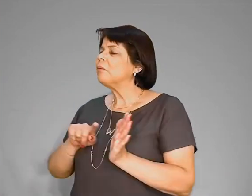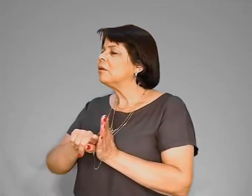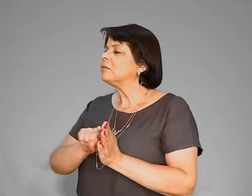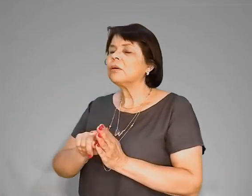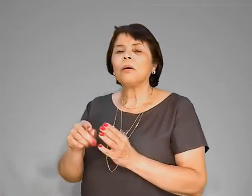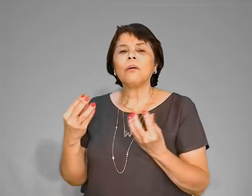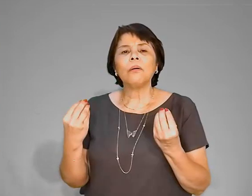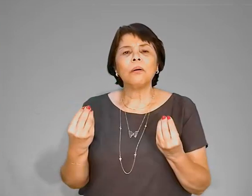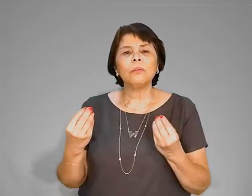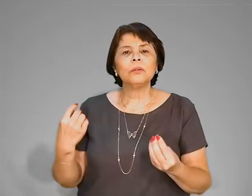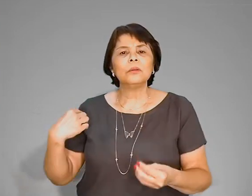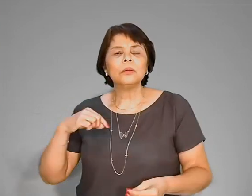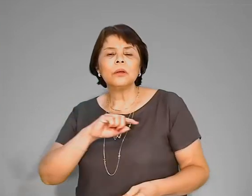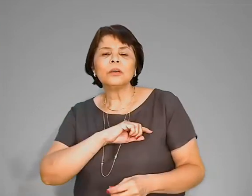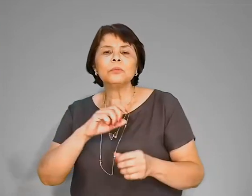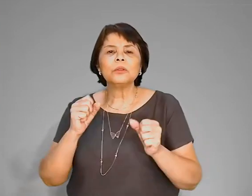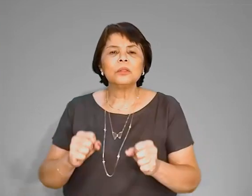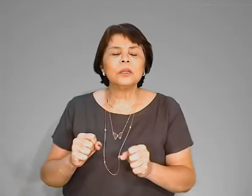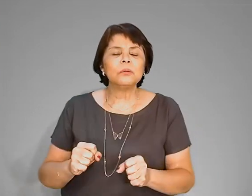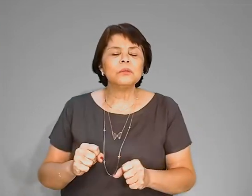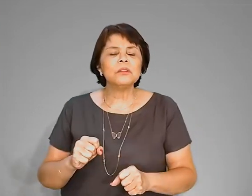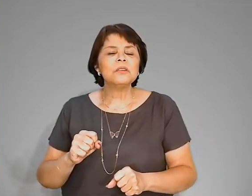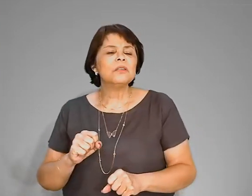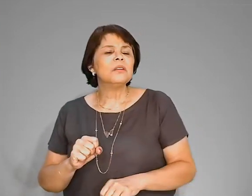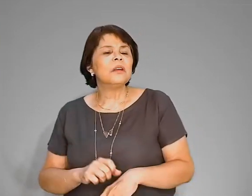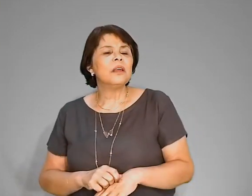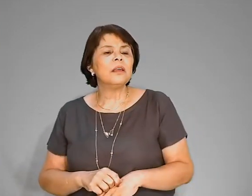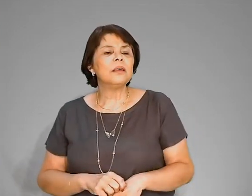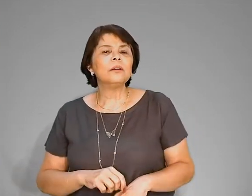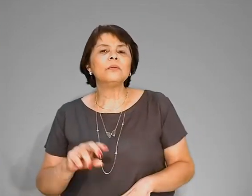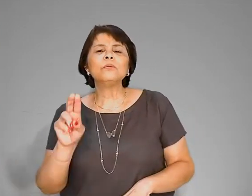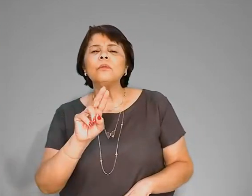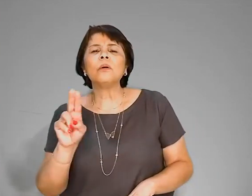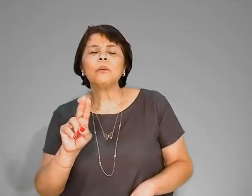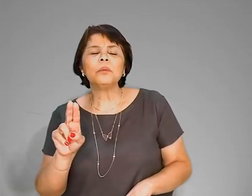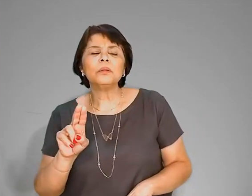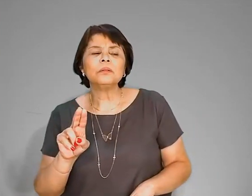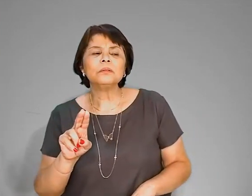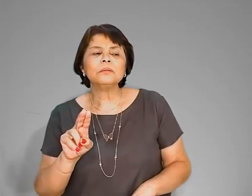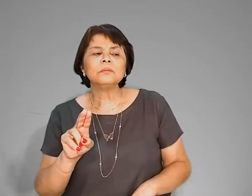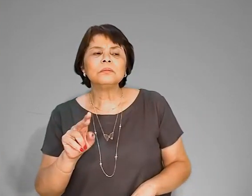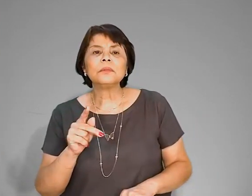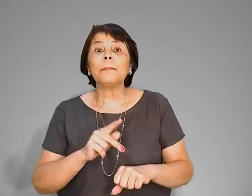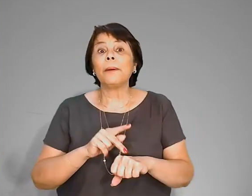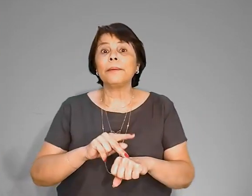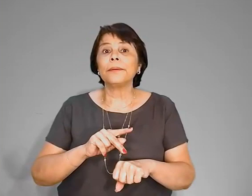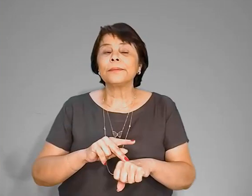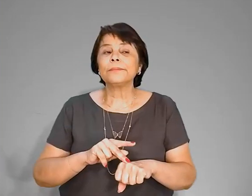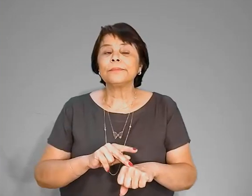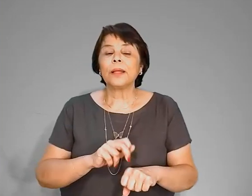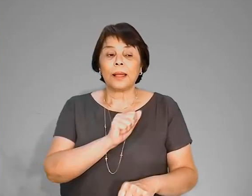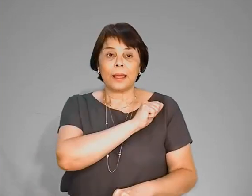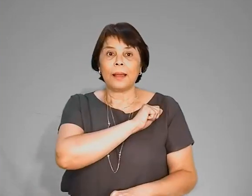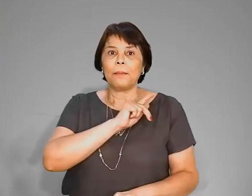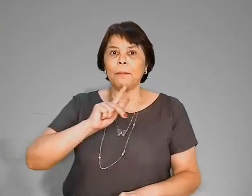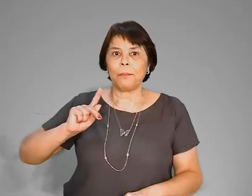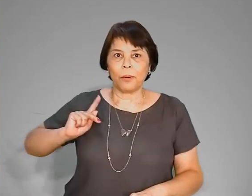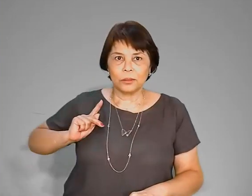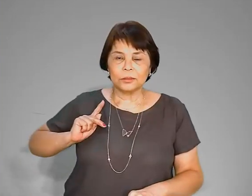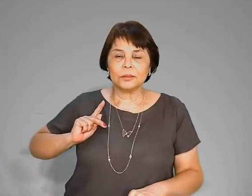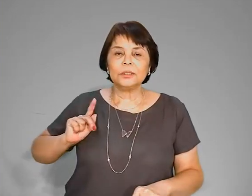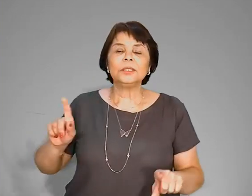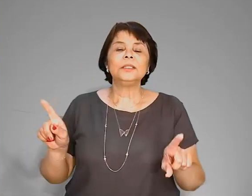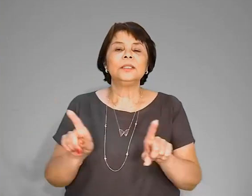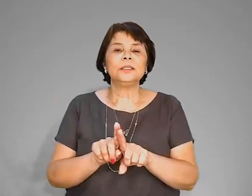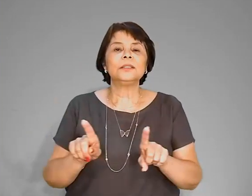Apóstolos e profetas. Por que ele não coloca profeta e apóstolo, sendo que profeta veio primeiro? Não. Esse profeta que ele